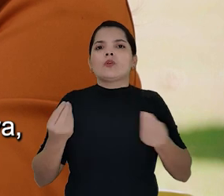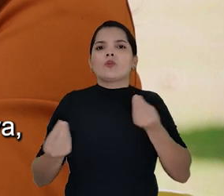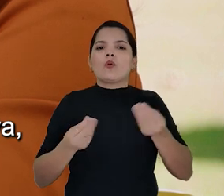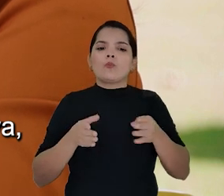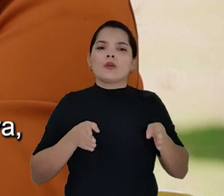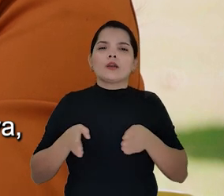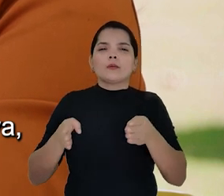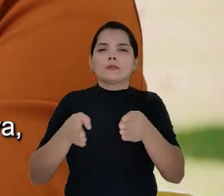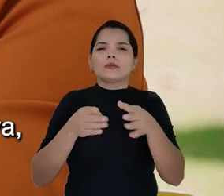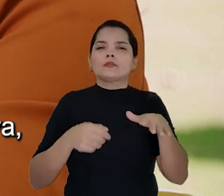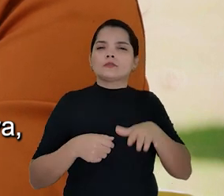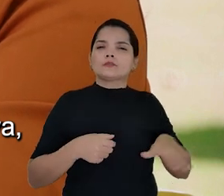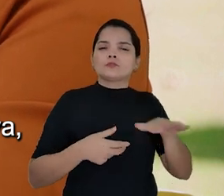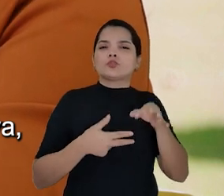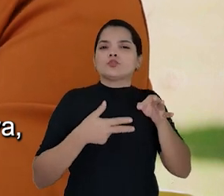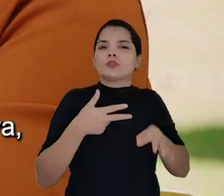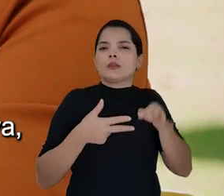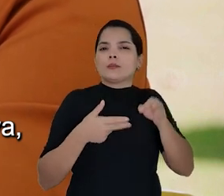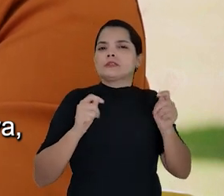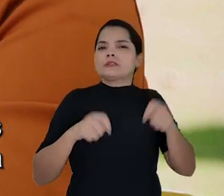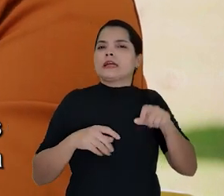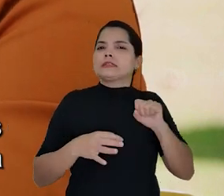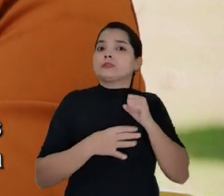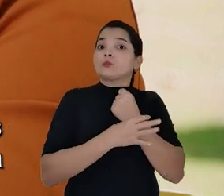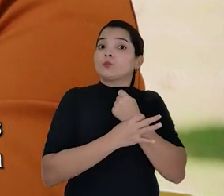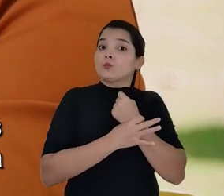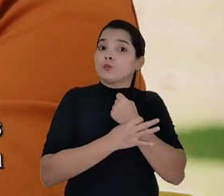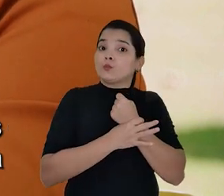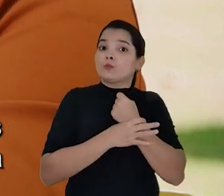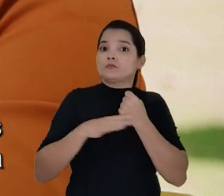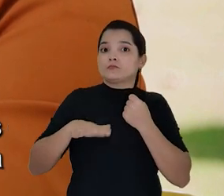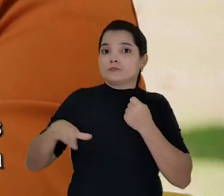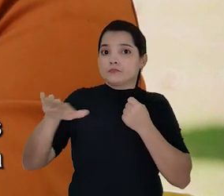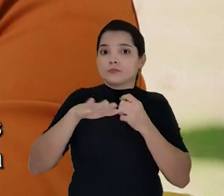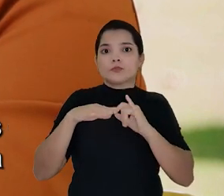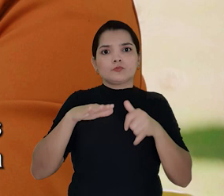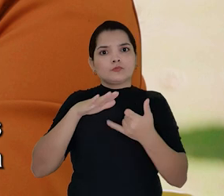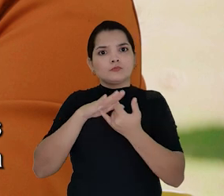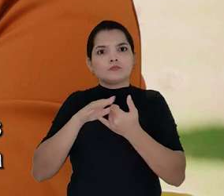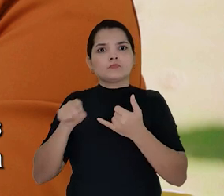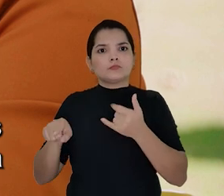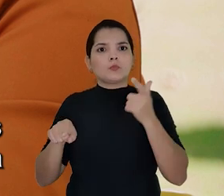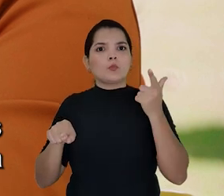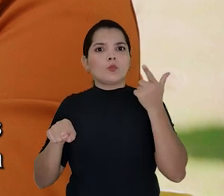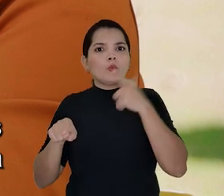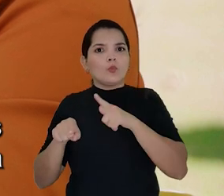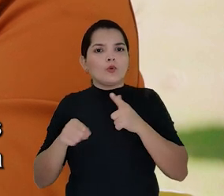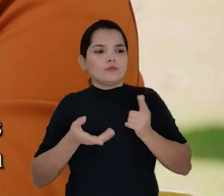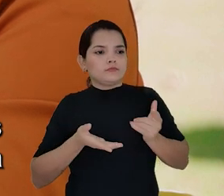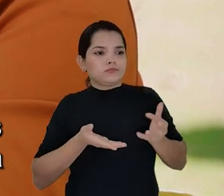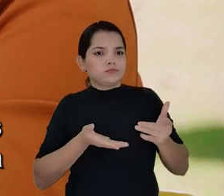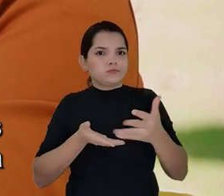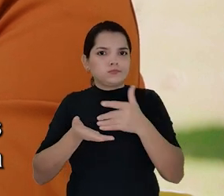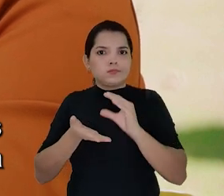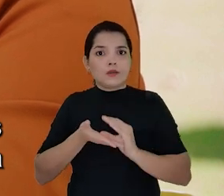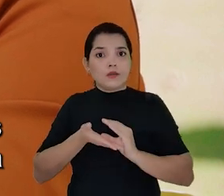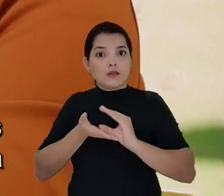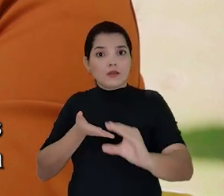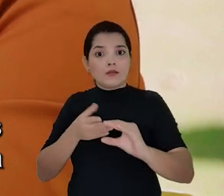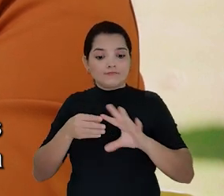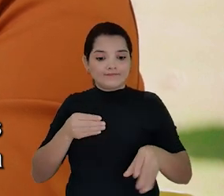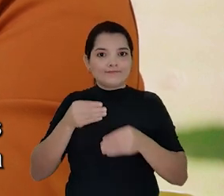caminhos juridicamente Seguros para que as instituições possam eh captar recursos